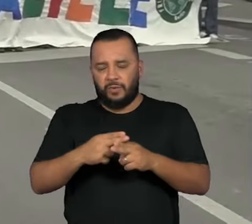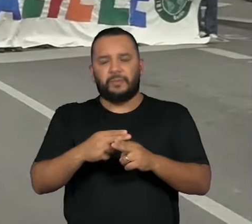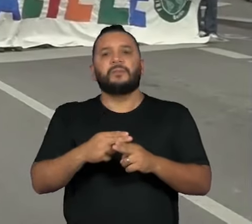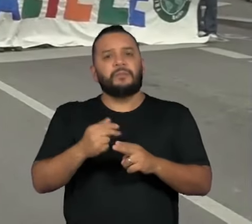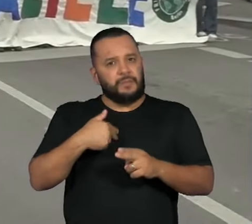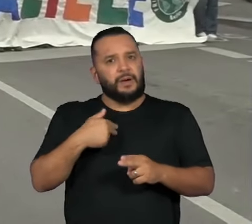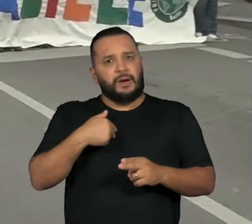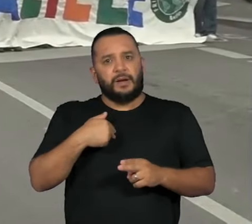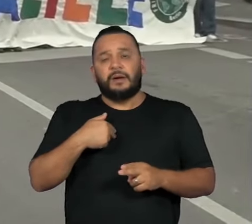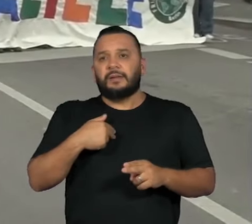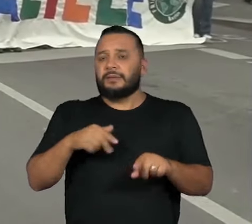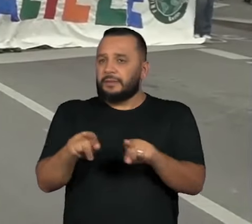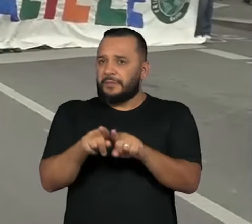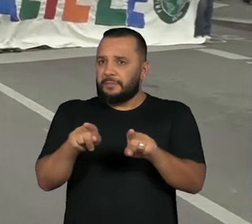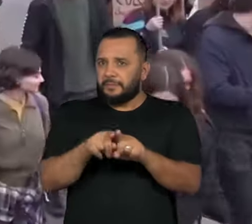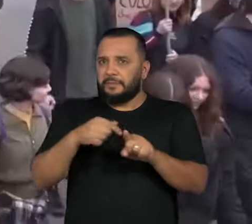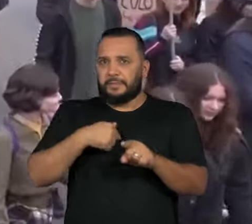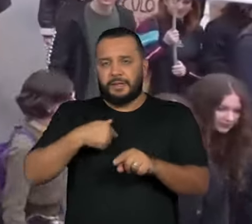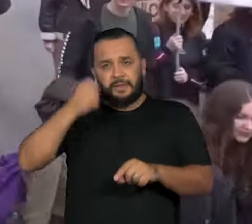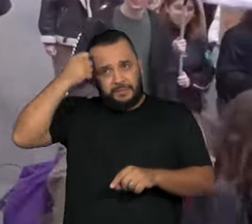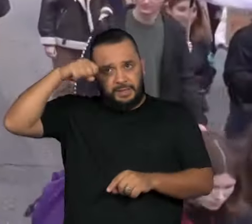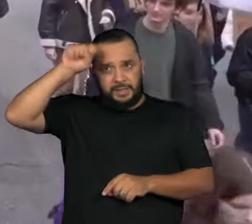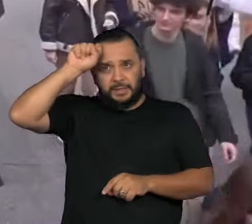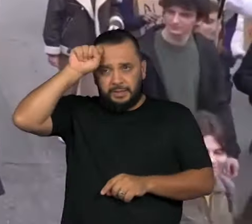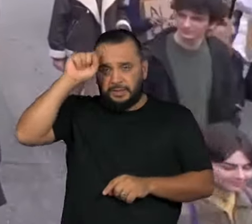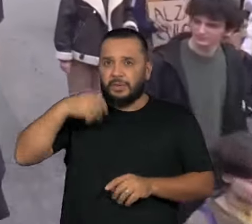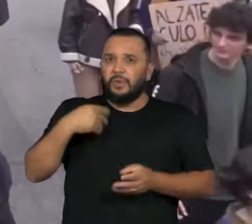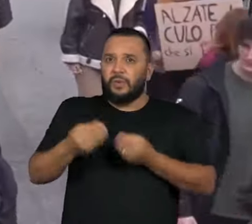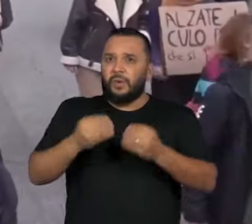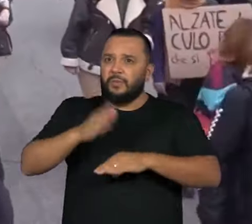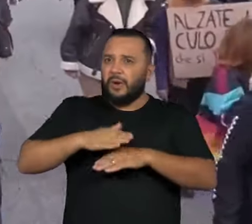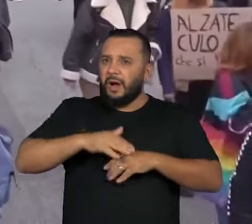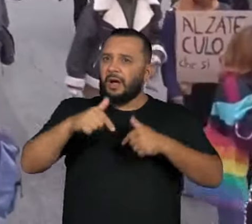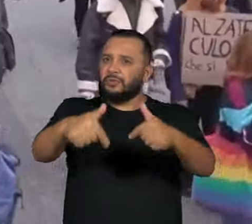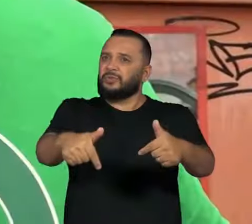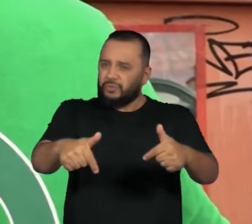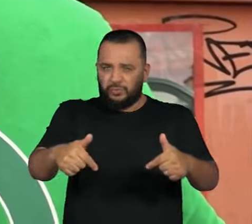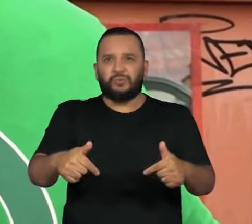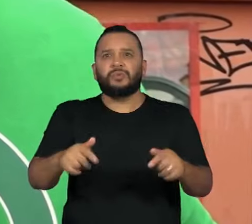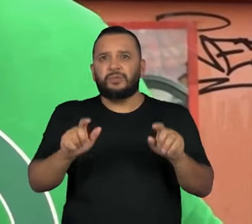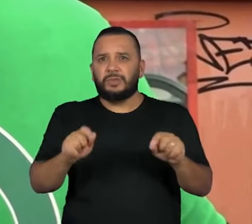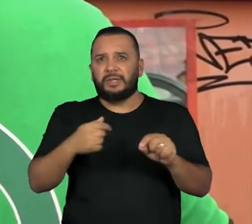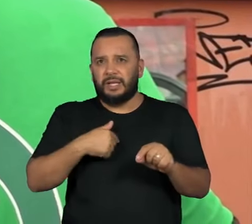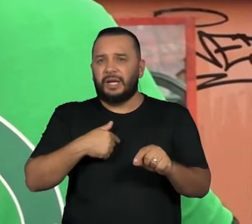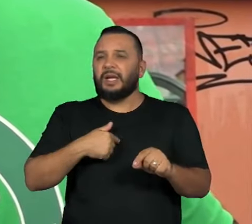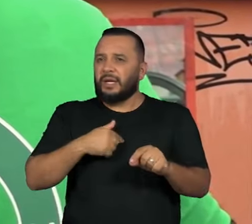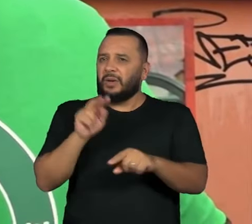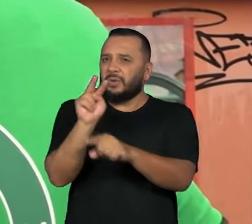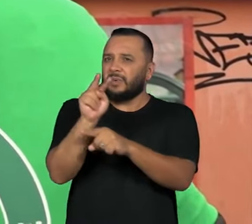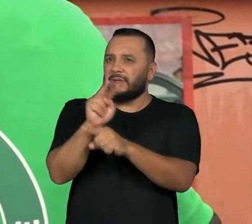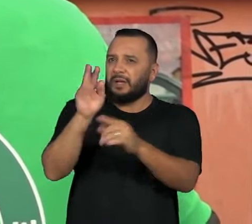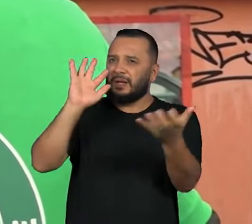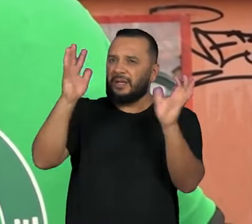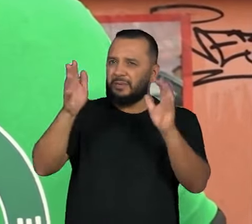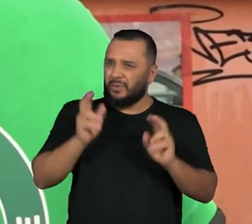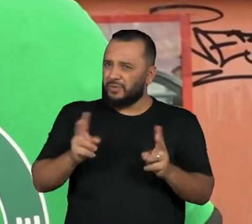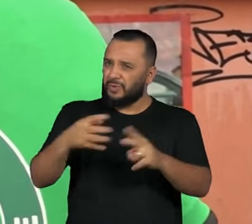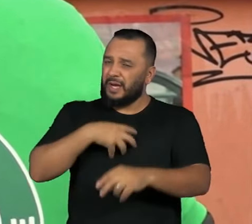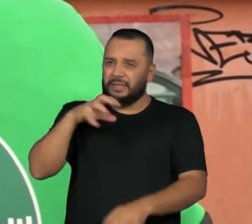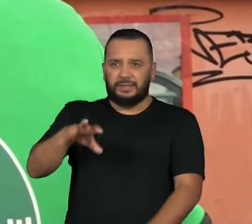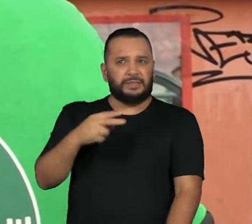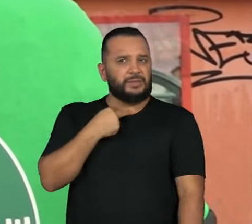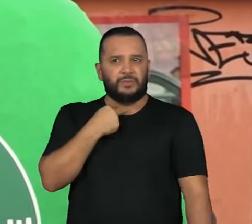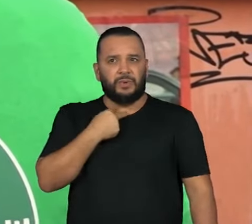exigir dos governantes atitudes mais firmes no combate às mudanças climáticas. Não dá para continuar do jeito que está, disse